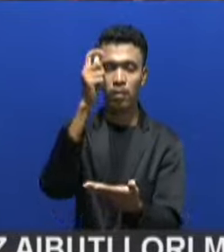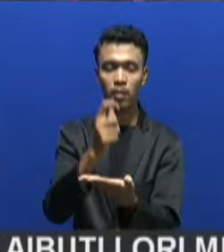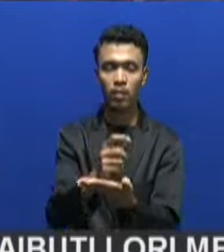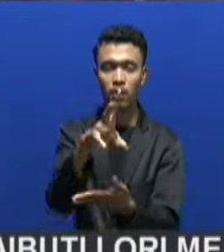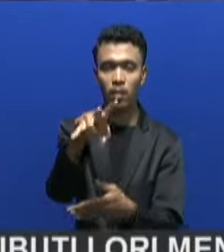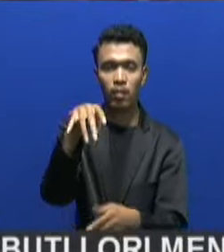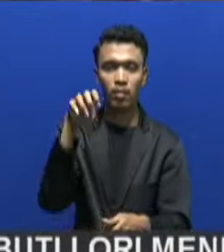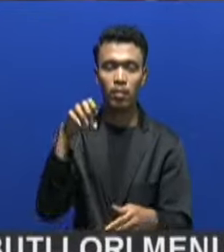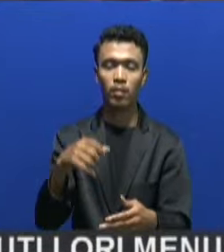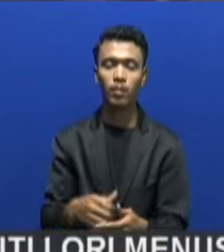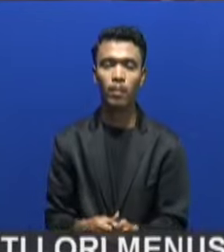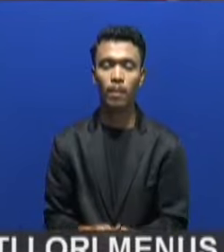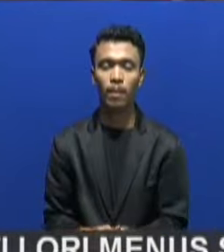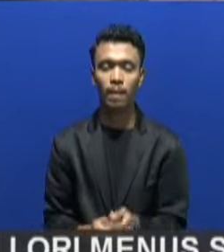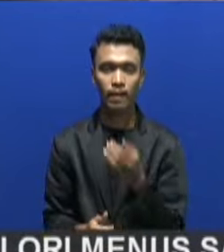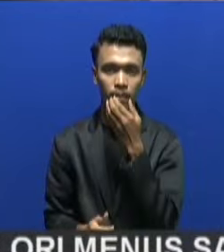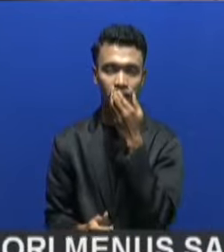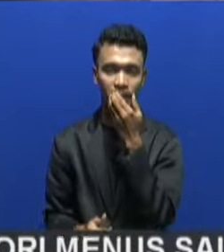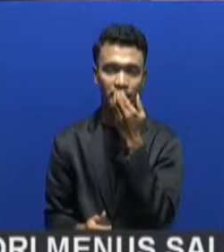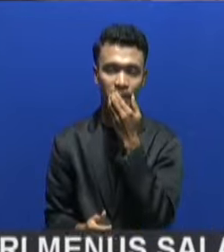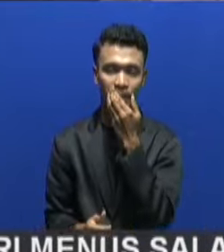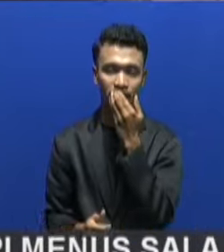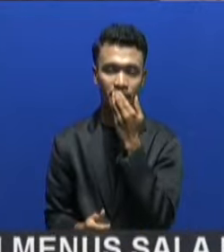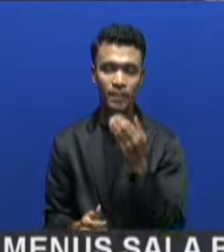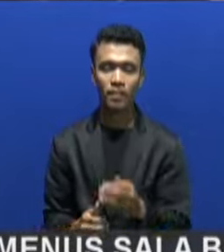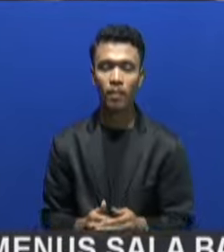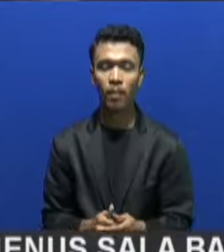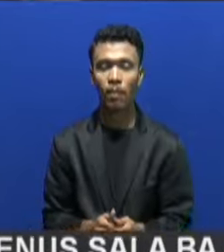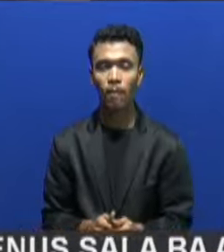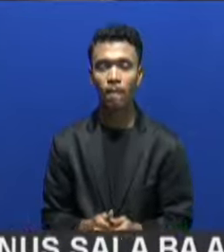dólar americano. Betty Rebelo, Domingos da Costa, RTTL.